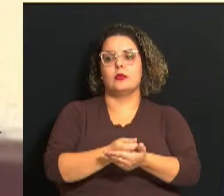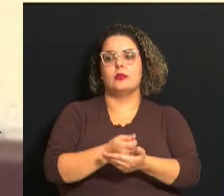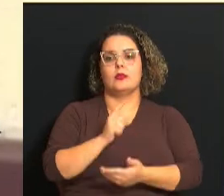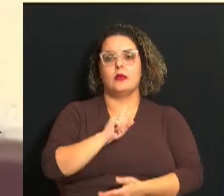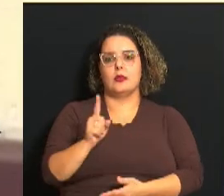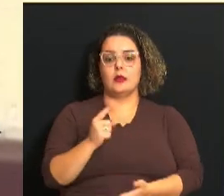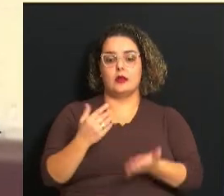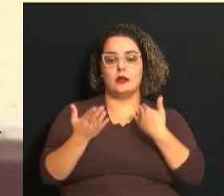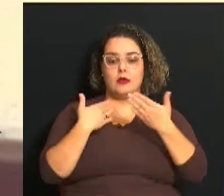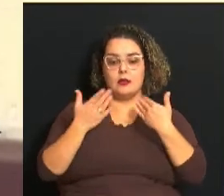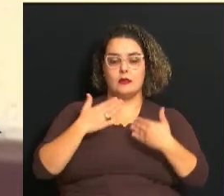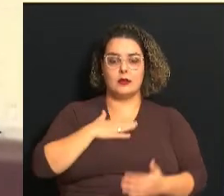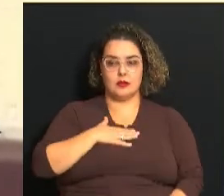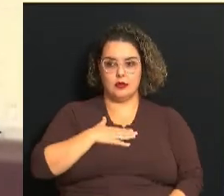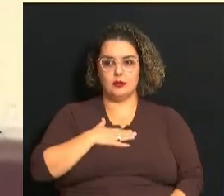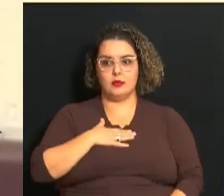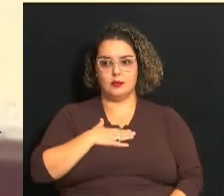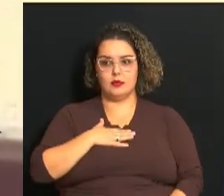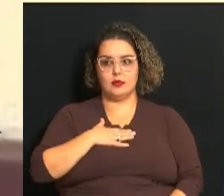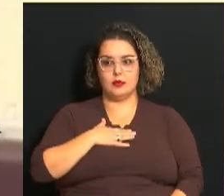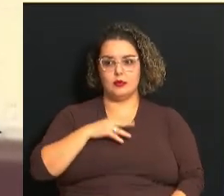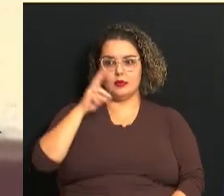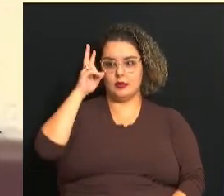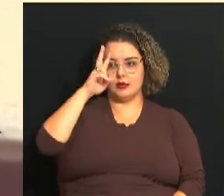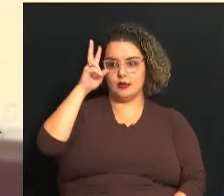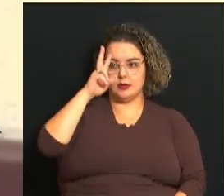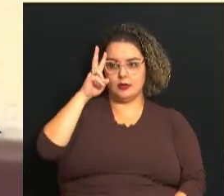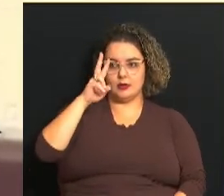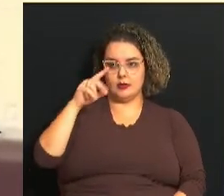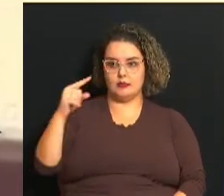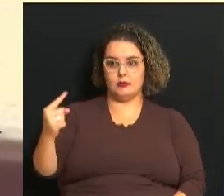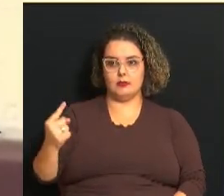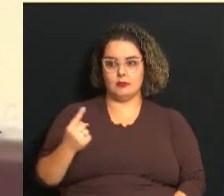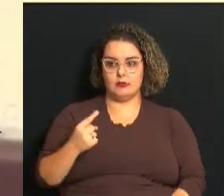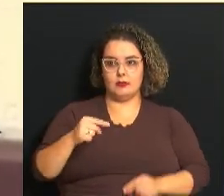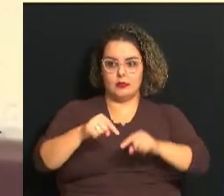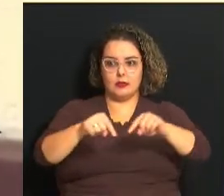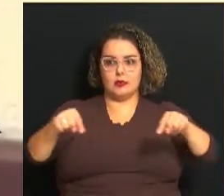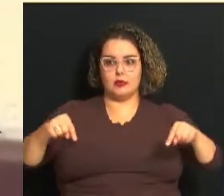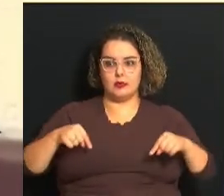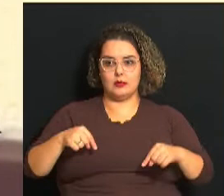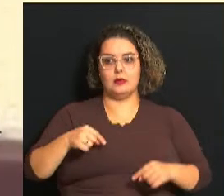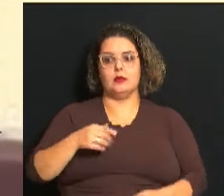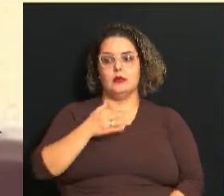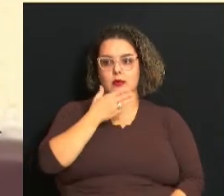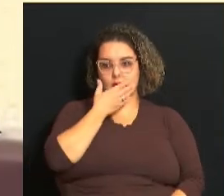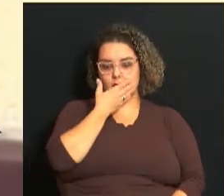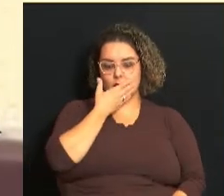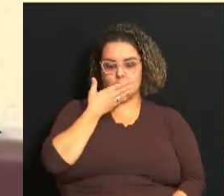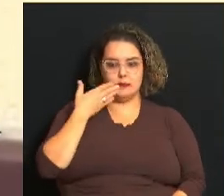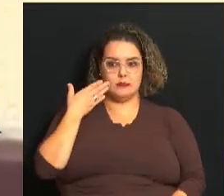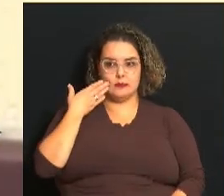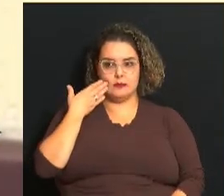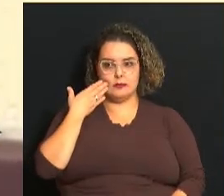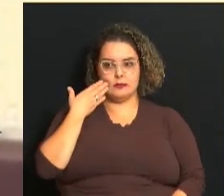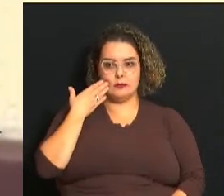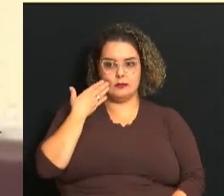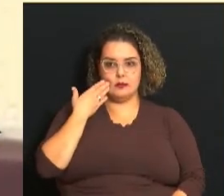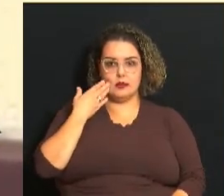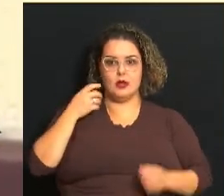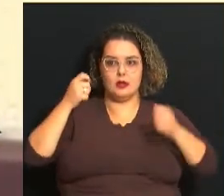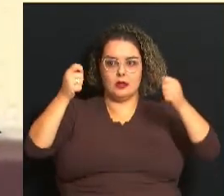comigo eu lembro que uma delas uma vez apareceu na minha sala com esparadrapo na boca assim ela estava protestando